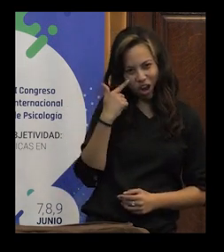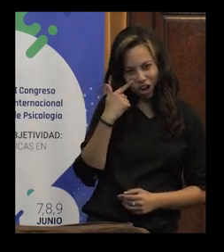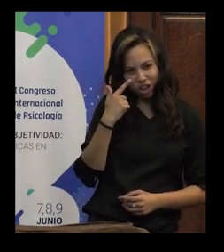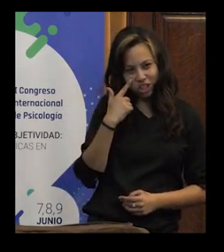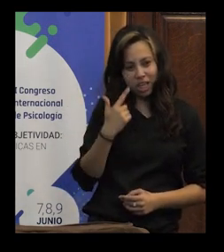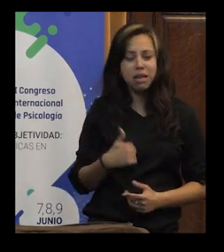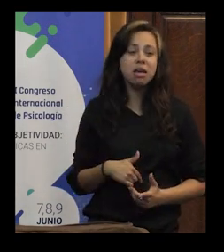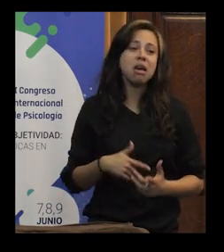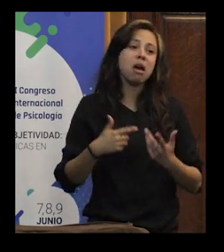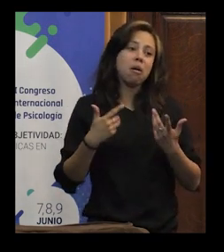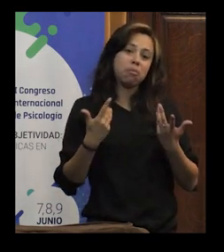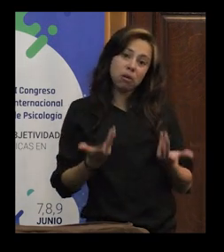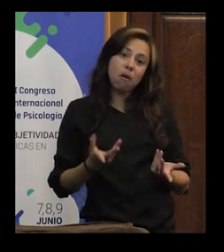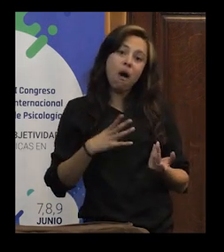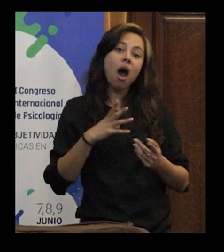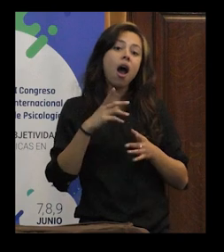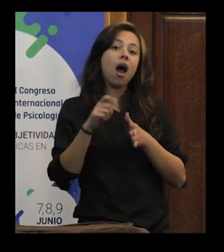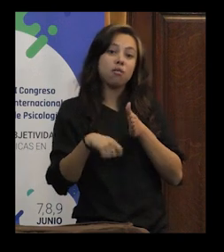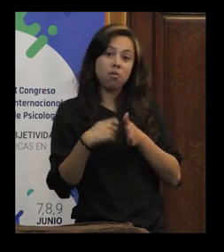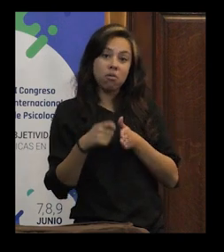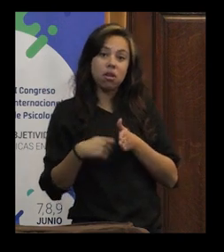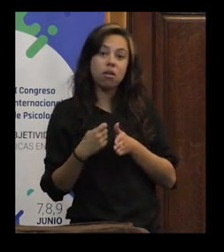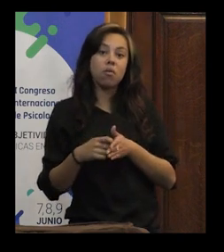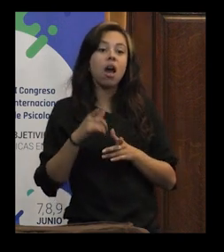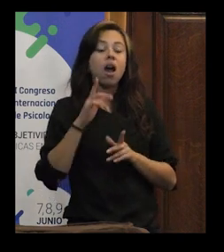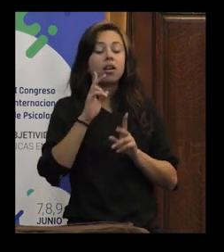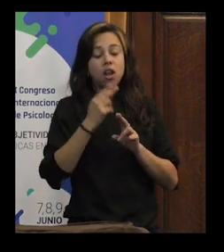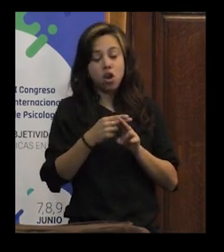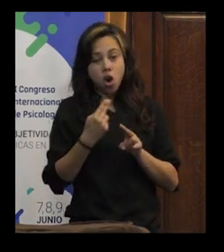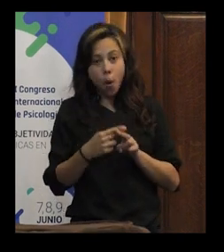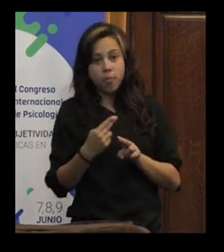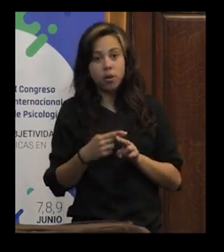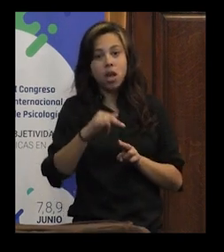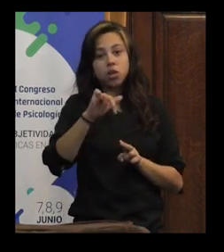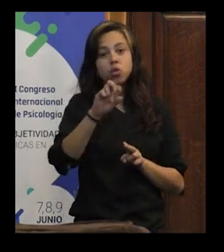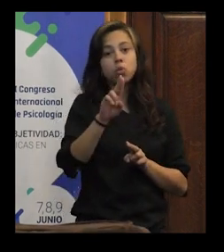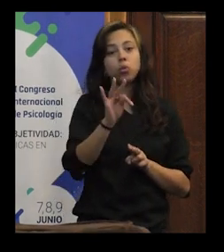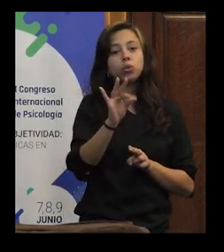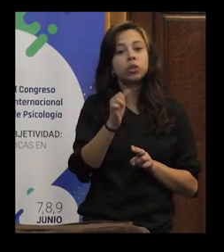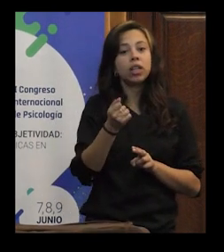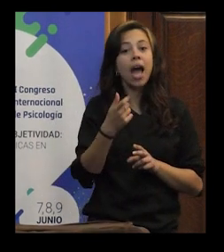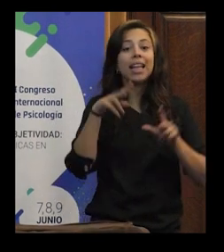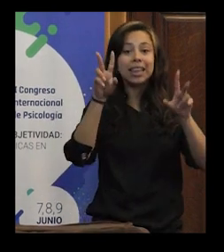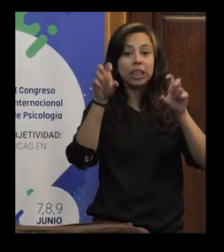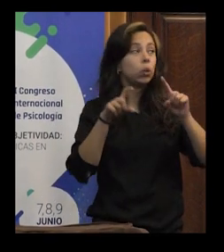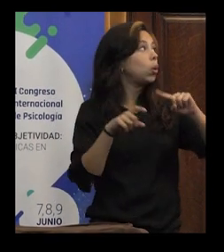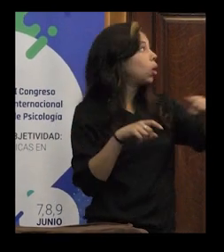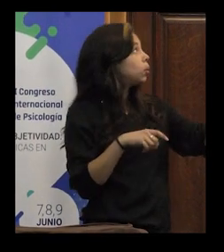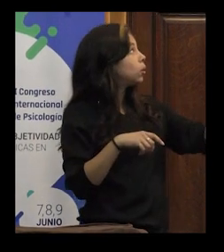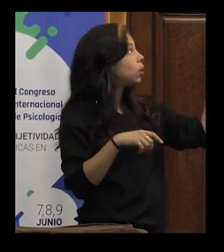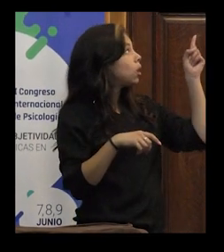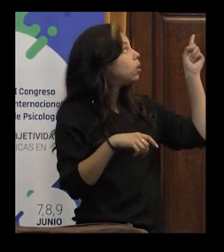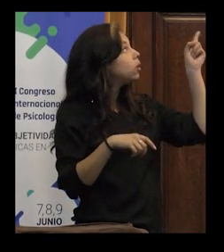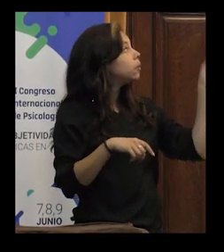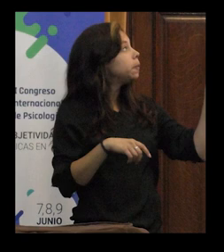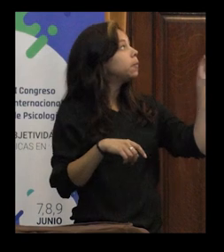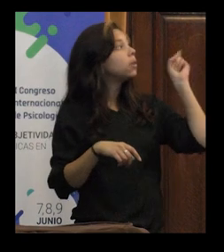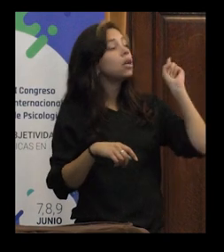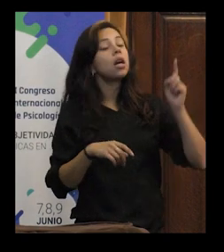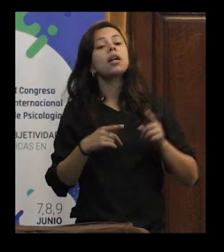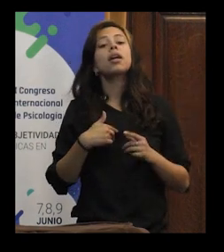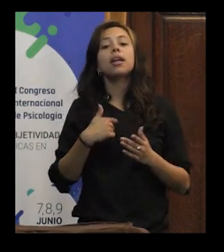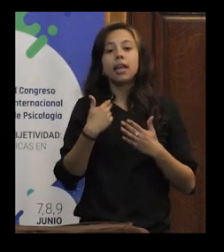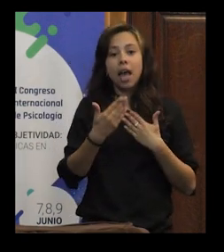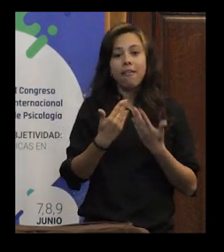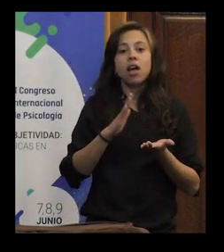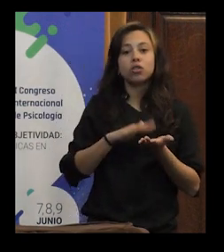um filme que se chama Gilda, e isto é o cartel de propaganda do filme, e não há